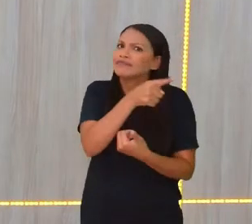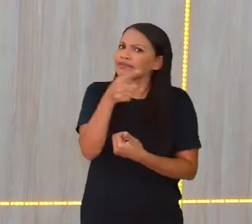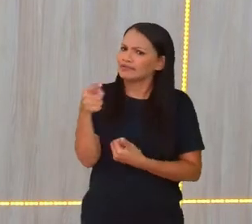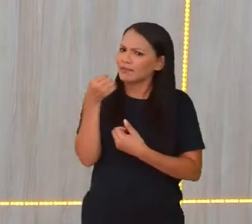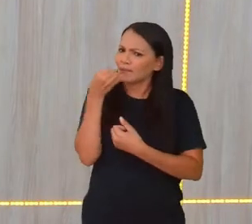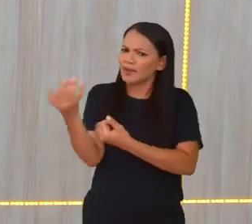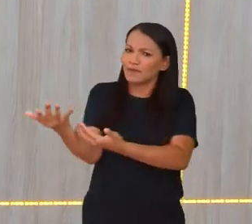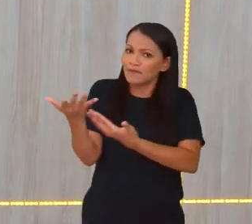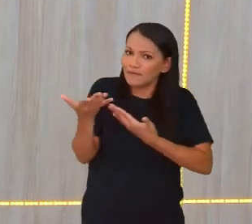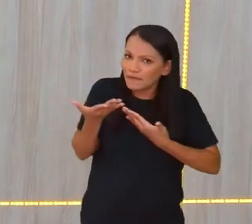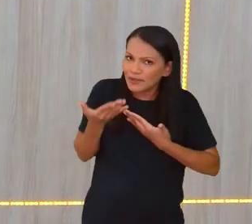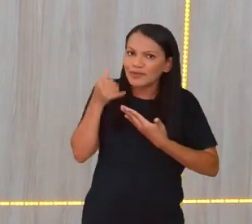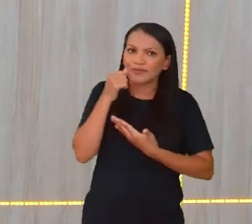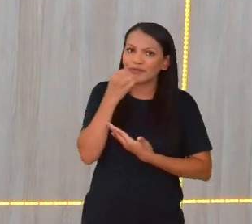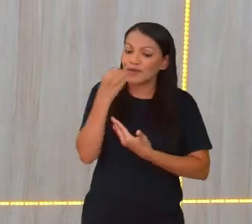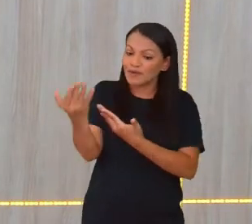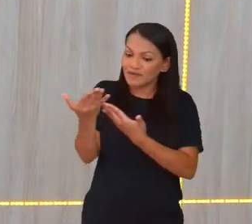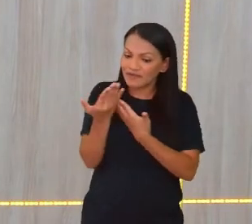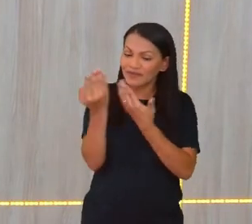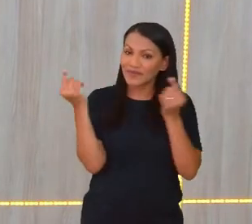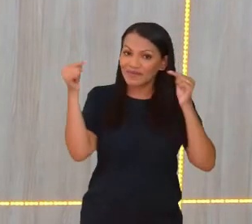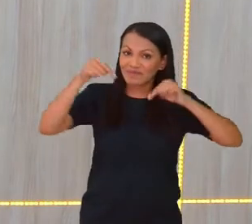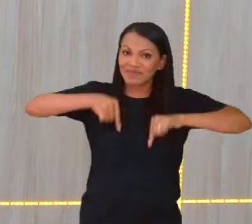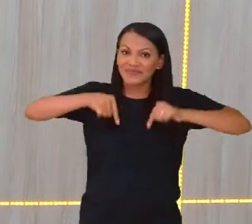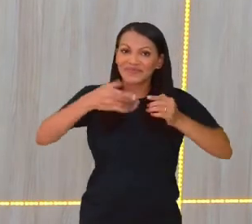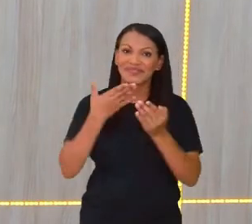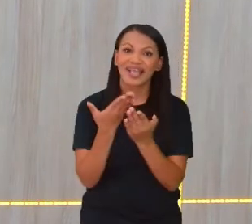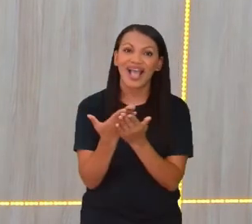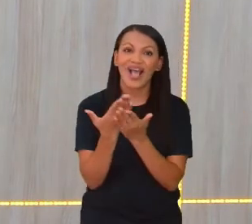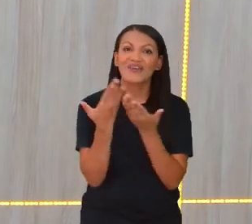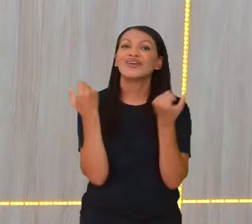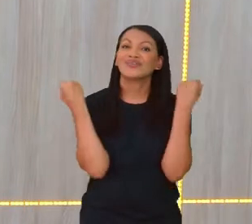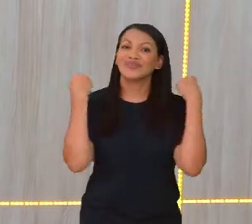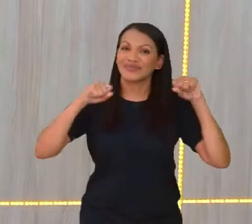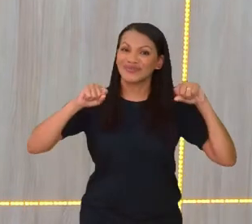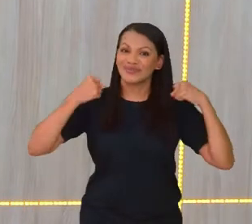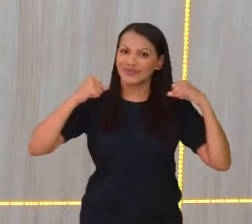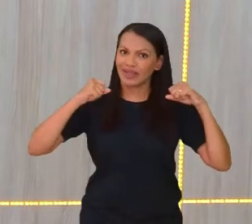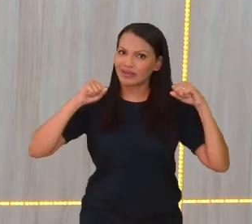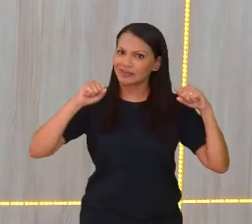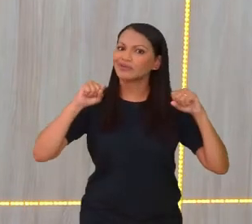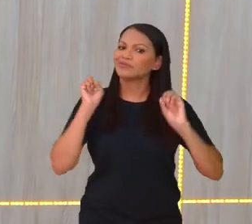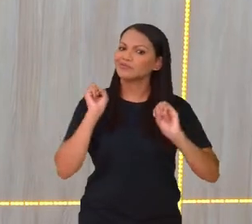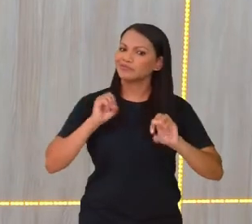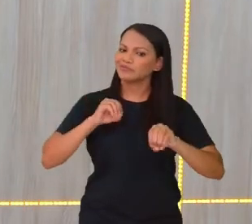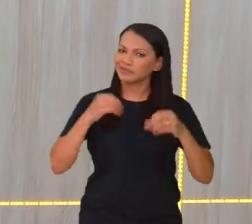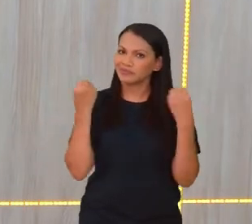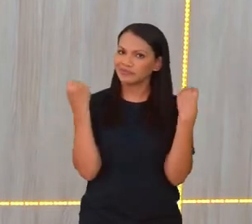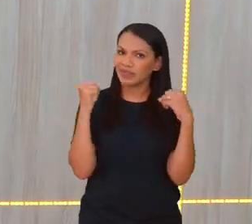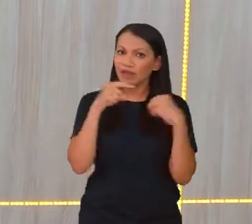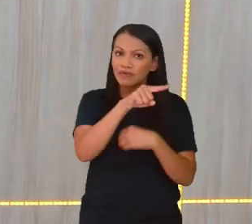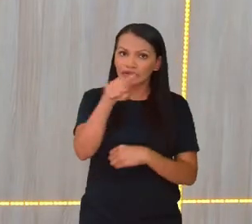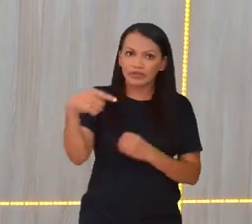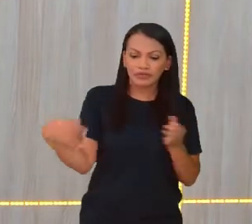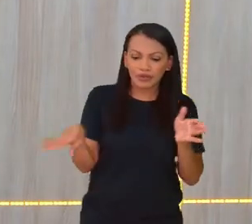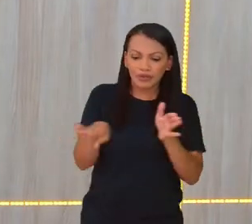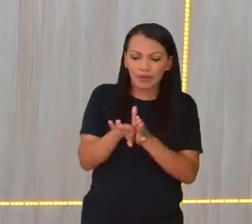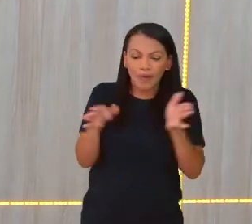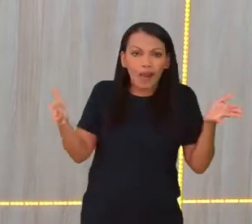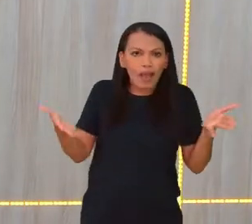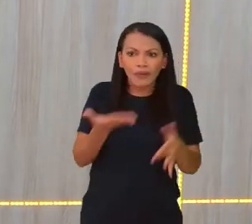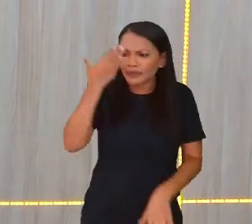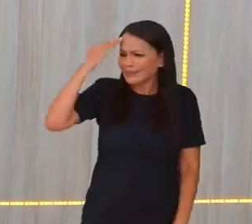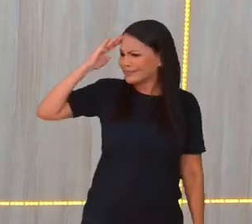todas bem-vindos e bem-vindas a mais uma aula de Educação Física. E se por algum acaso você chegou agora, não